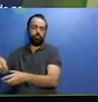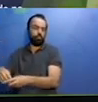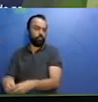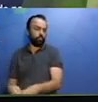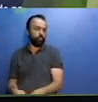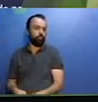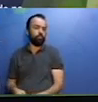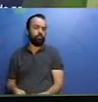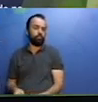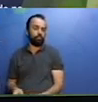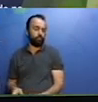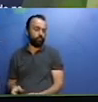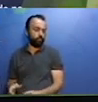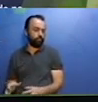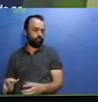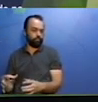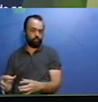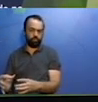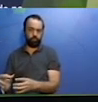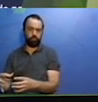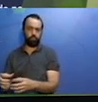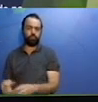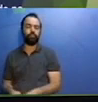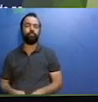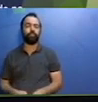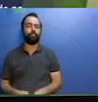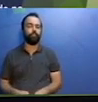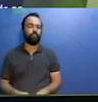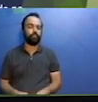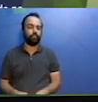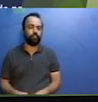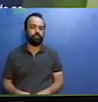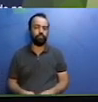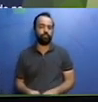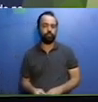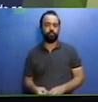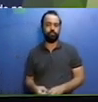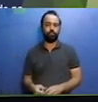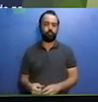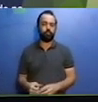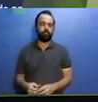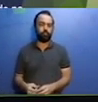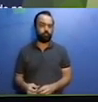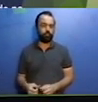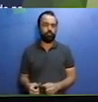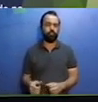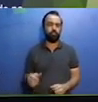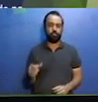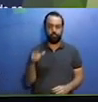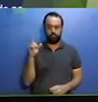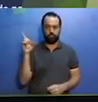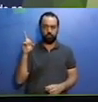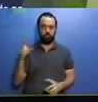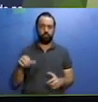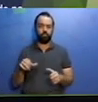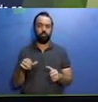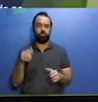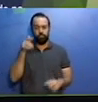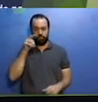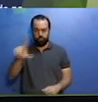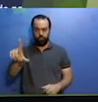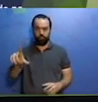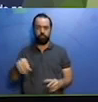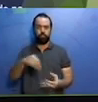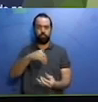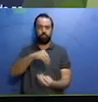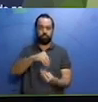dele, esperando que o líquido caia. Então esse processo a gente consegue separar aí no caso, a nossa